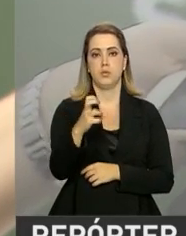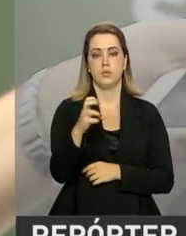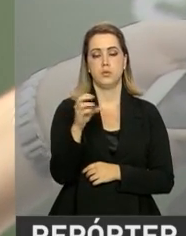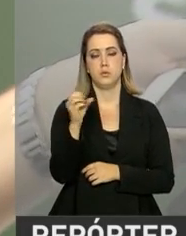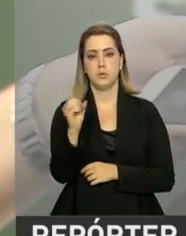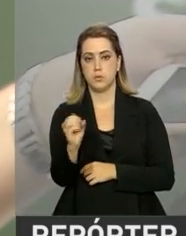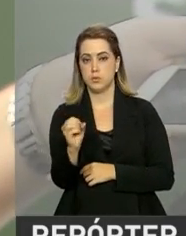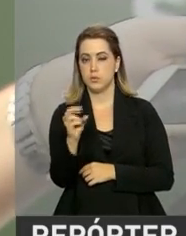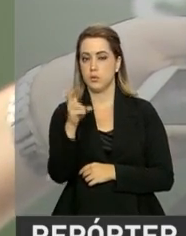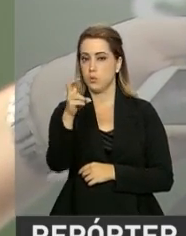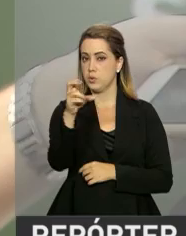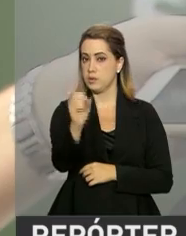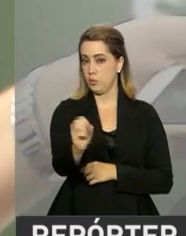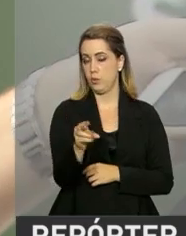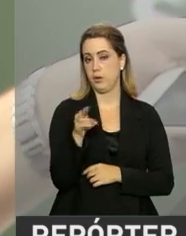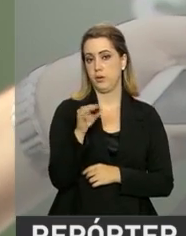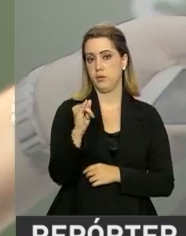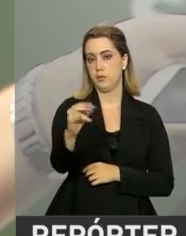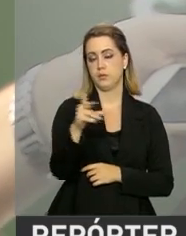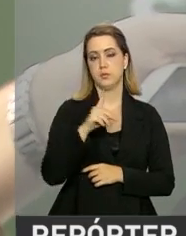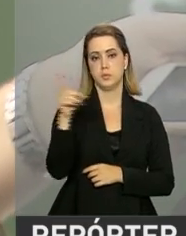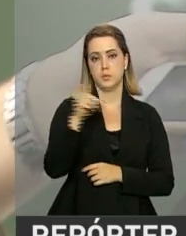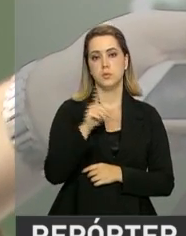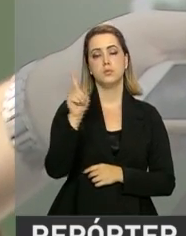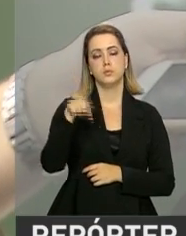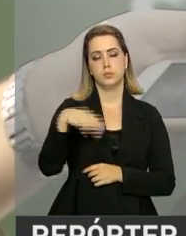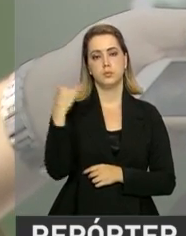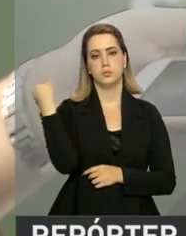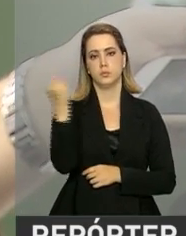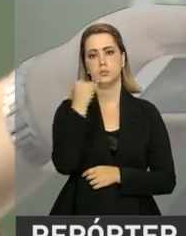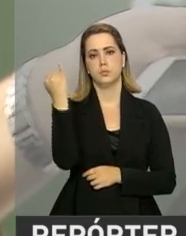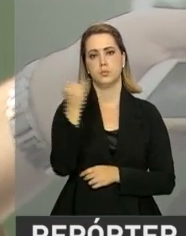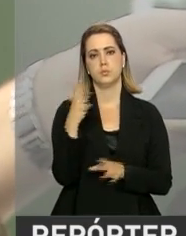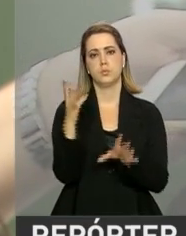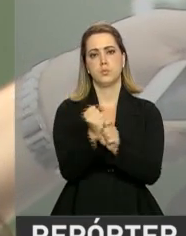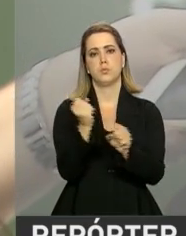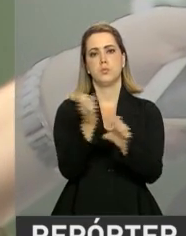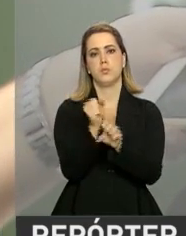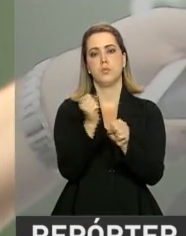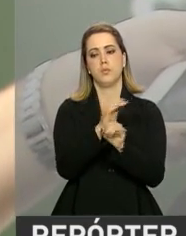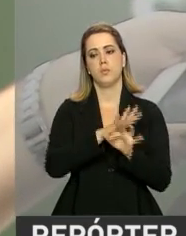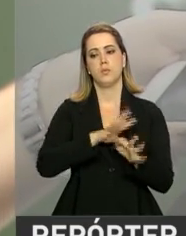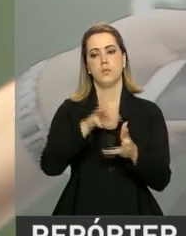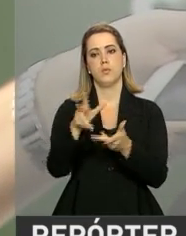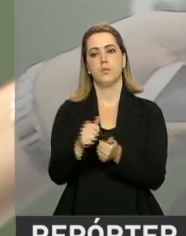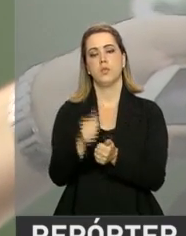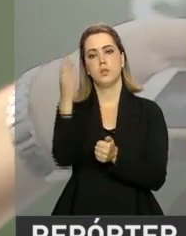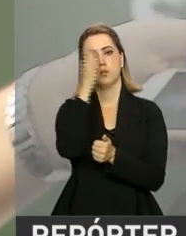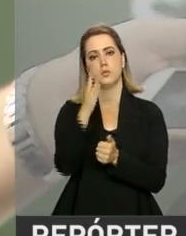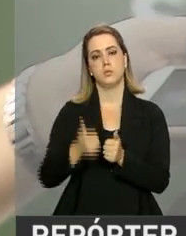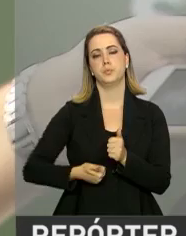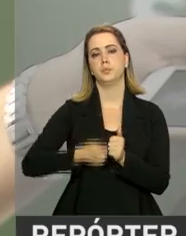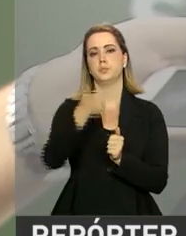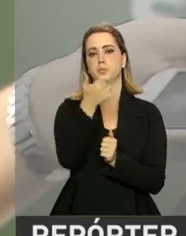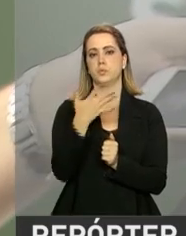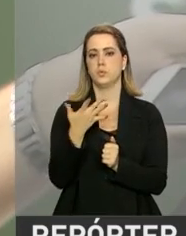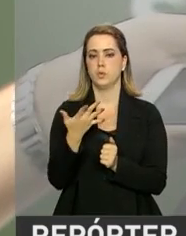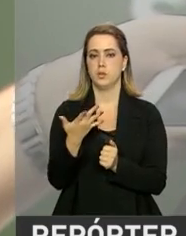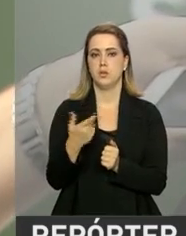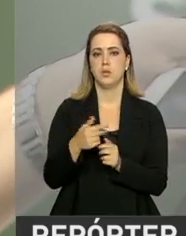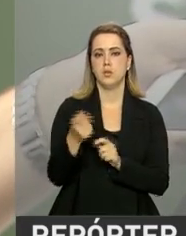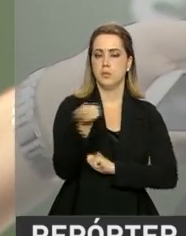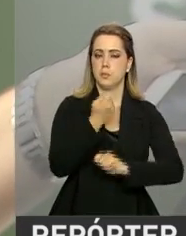esse ano é isso importante passo para as contas externas do brasil ele gera de visa e melhora a saúde financeira